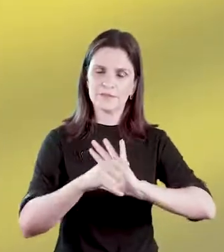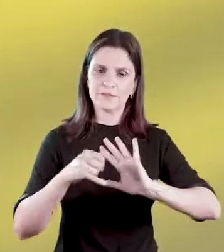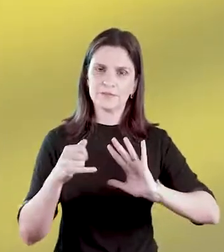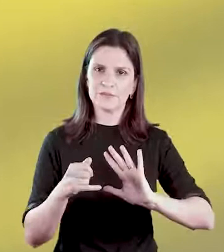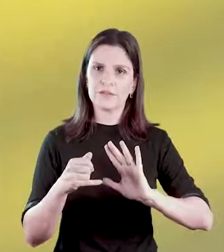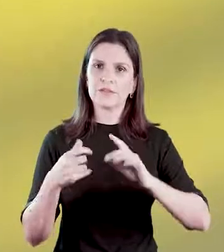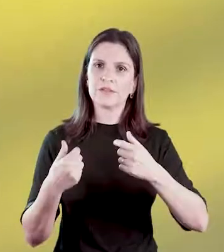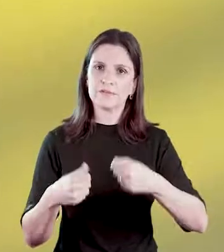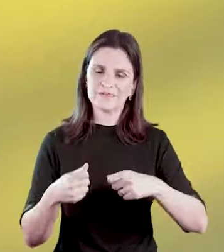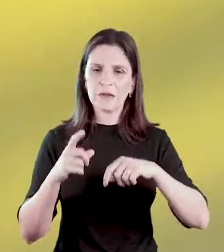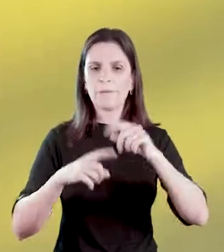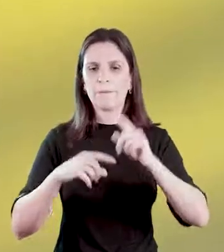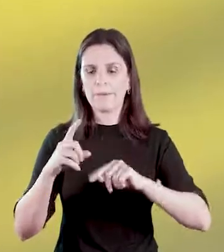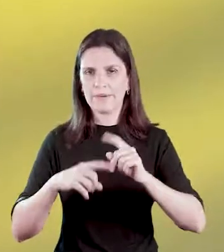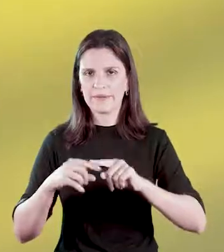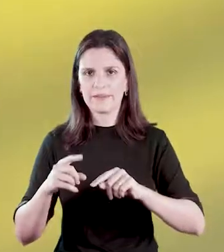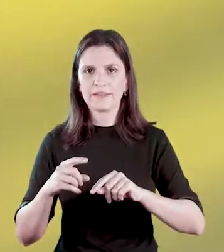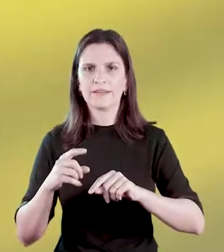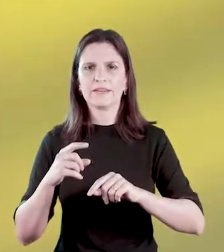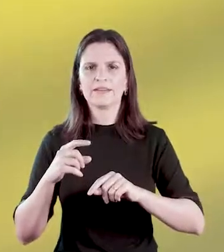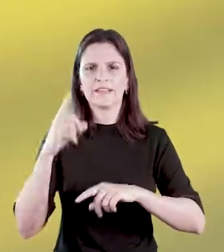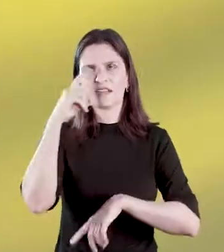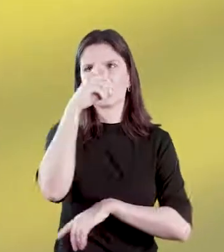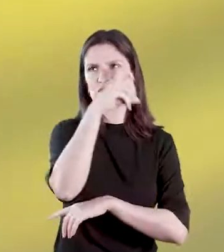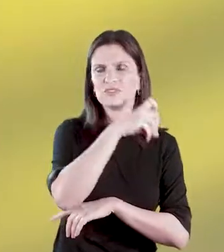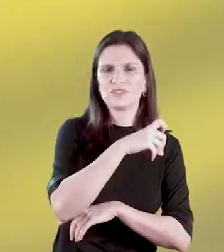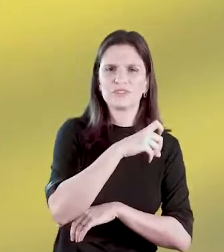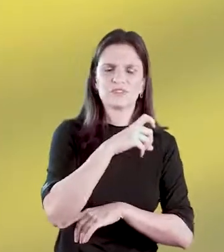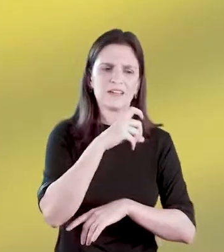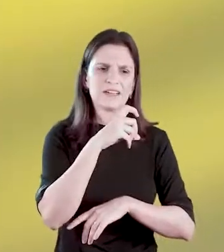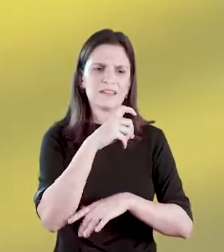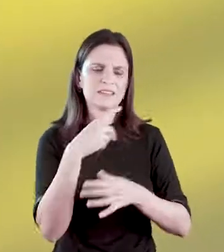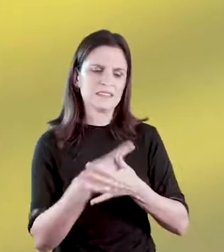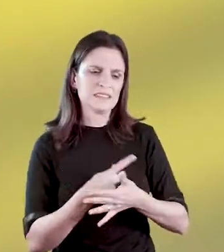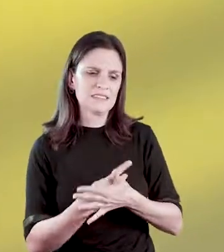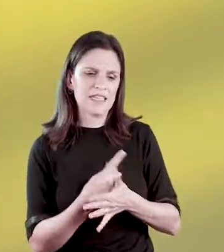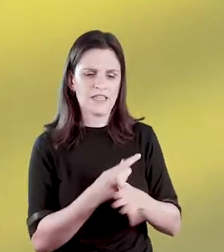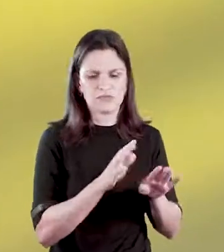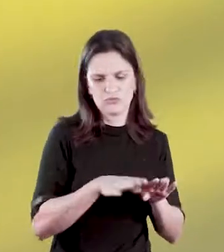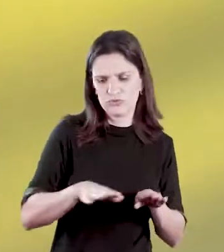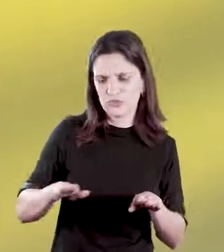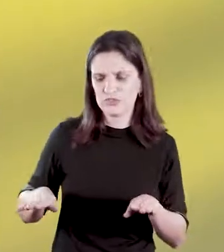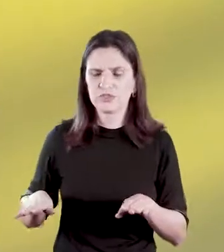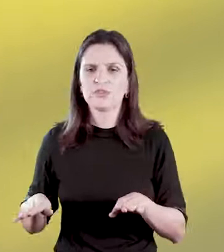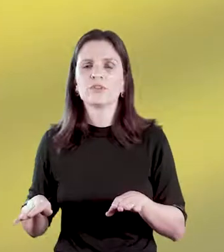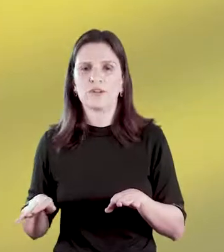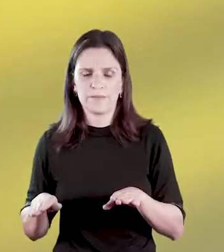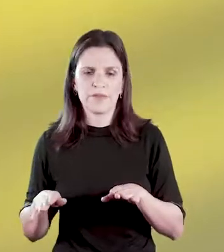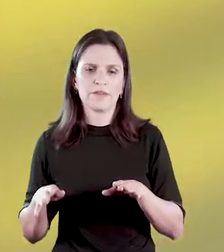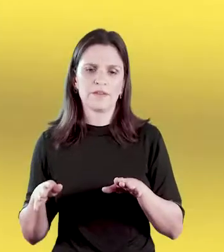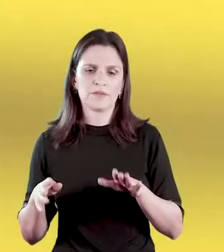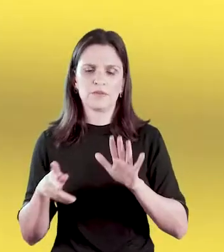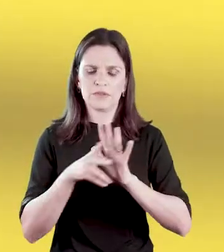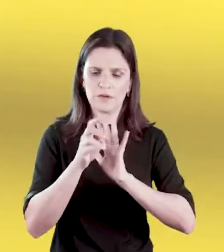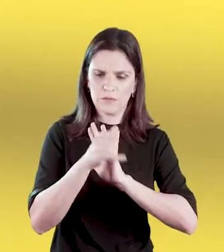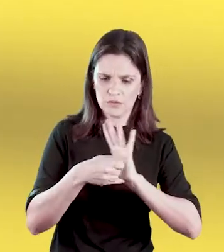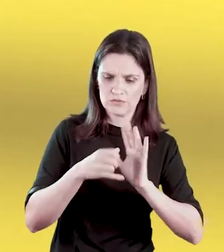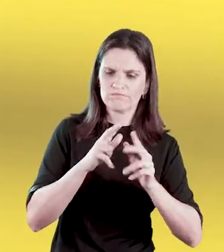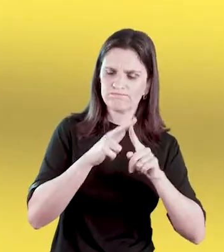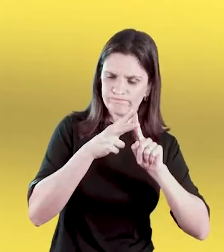início da obra nós tivemos uma dificuldade do projeto Havia uns erros de estacionamento entendeu